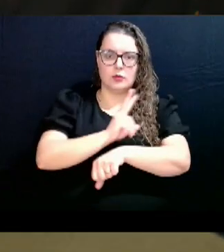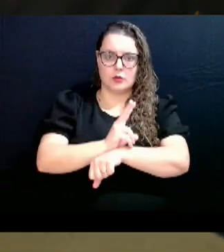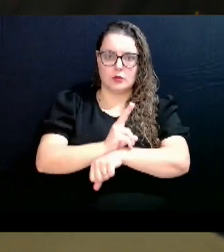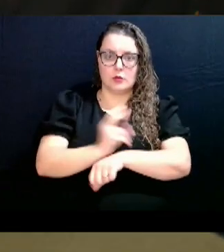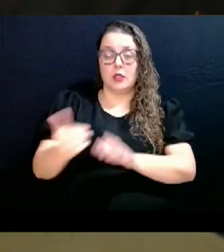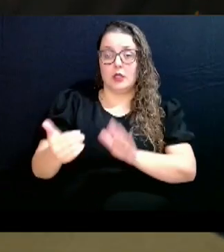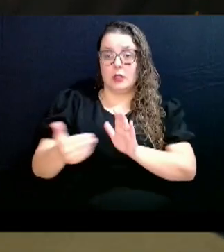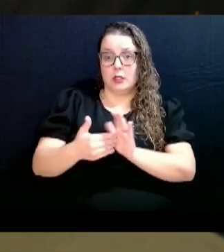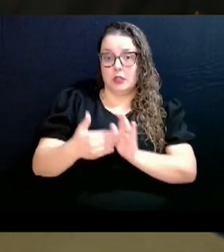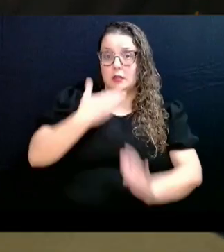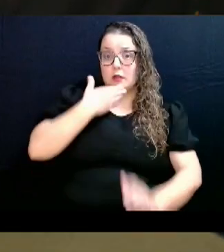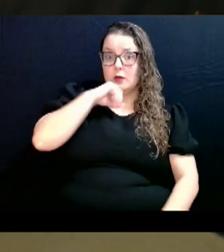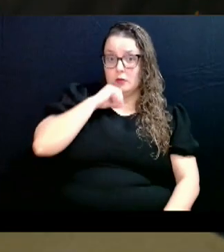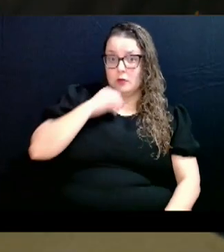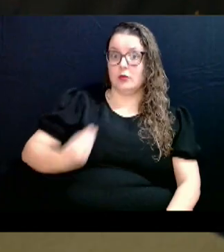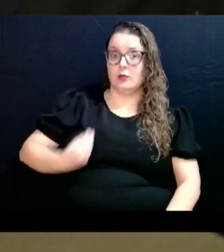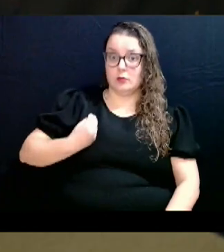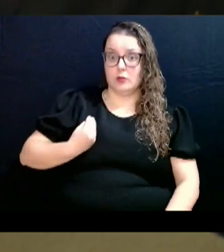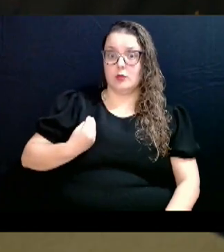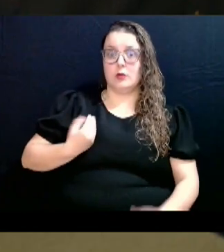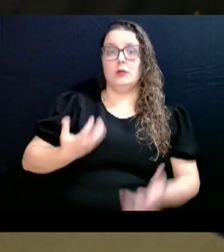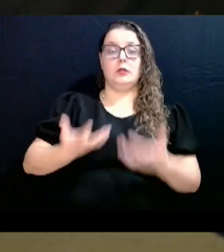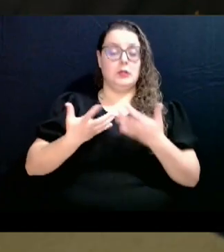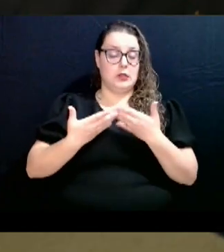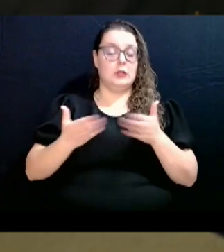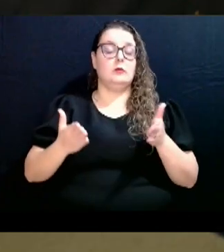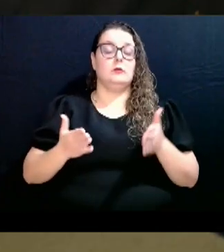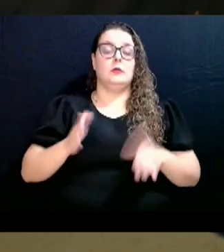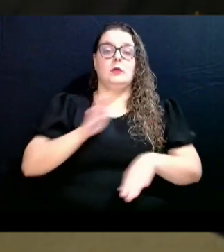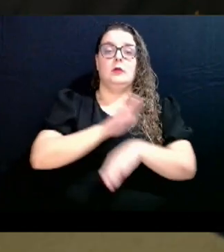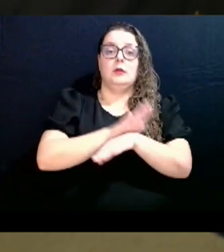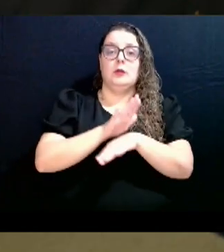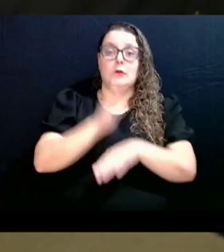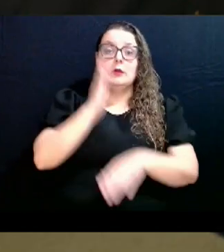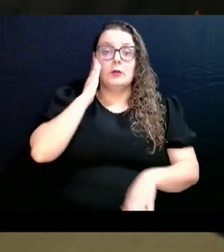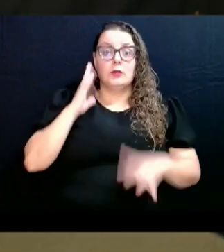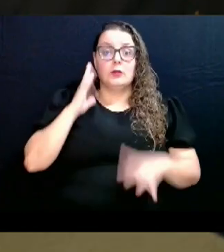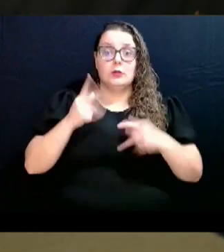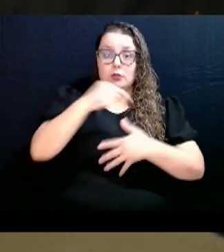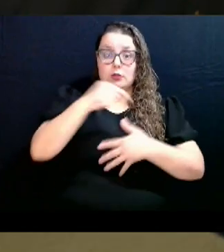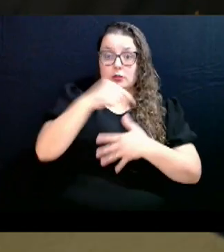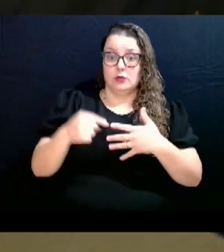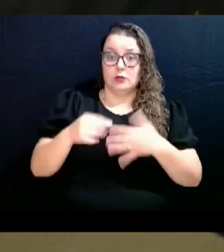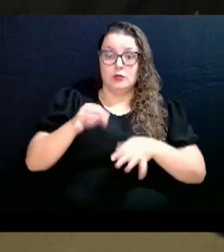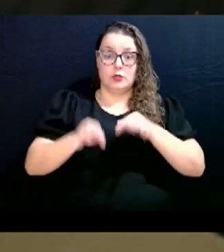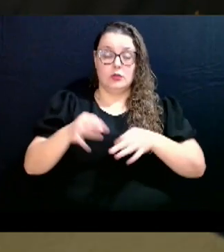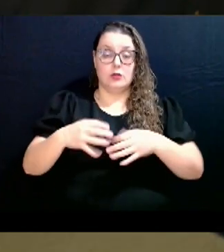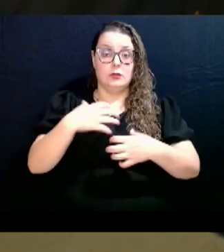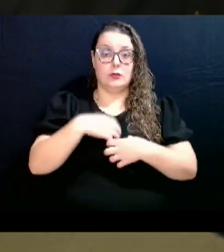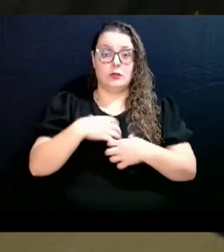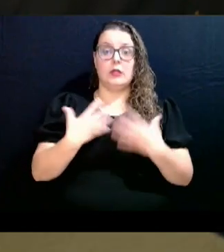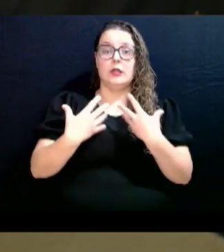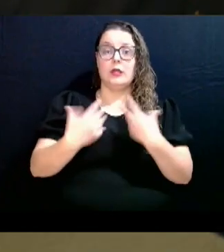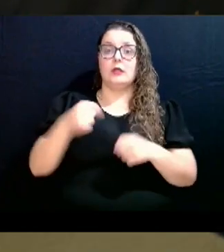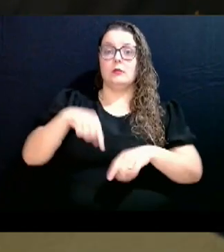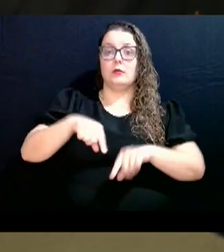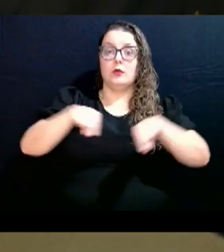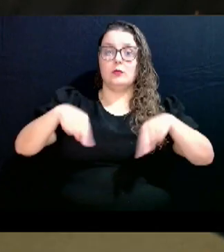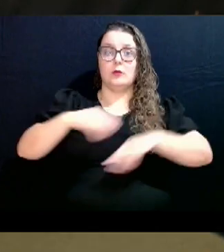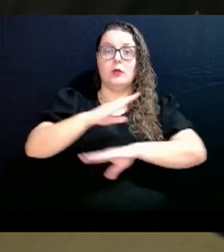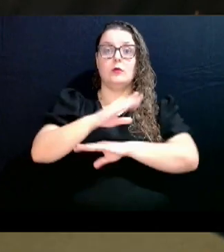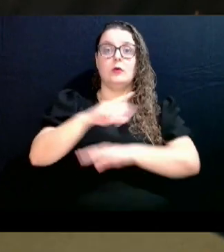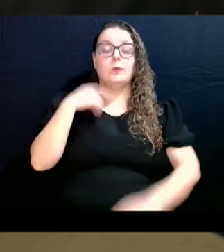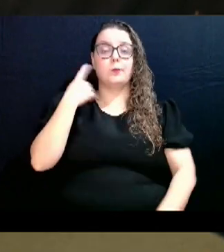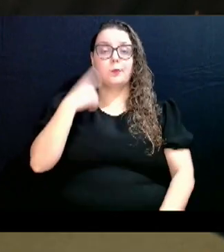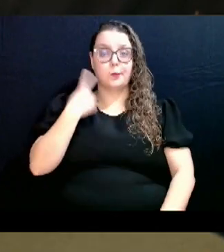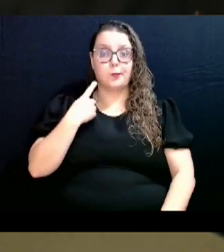e disposto? Então, para nos ajudar a entender todos os aspectos jurídicos e emocionais, a gente já recebe aqui no estúdio uma advogada especialista em direito